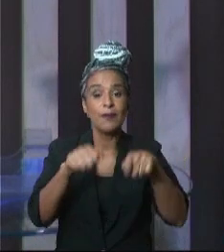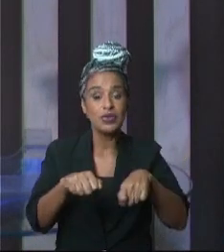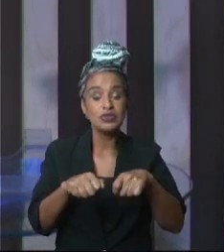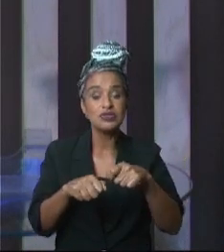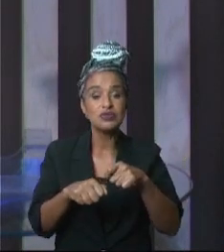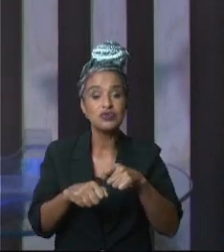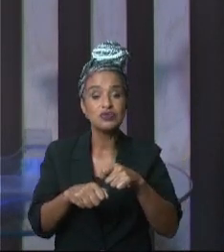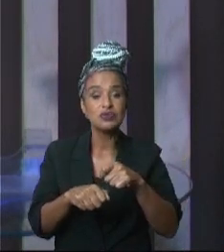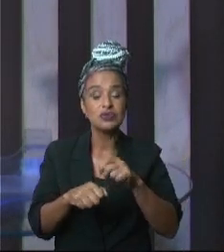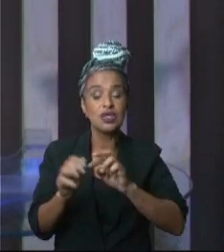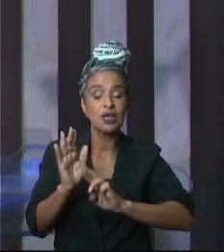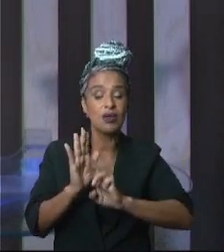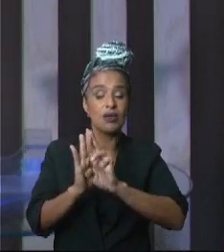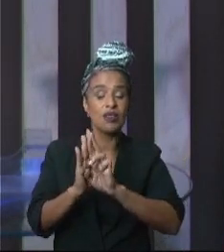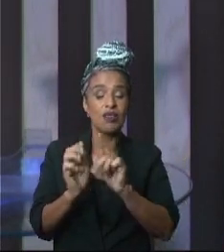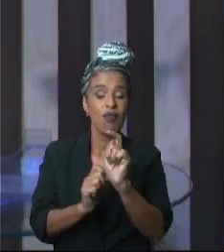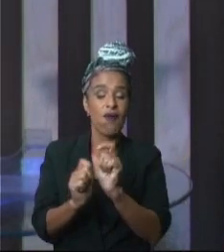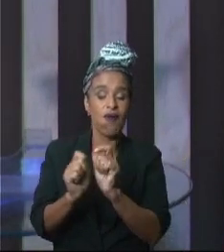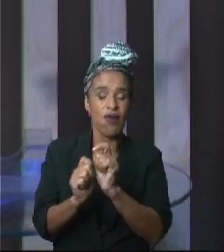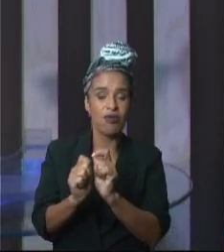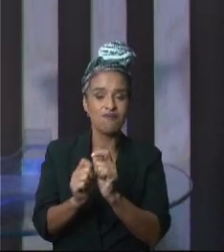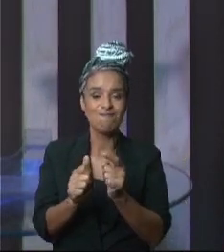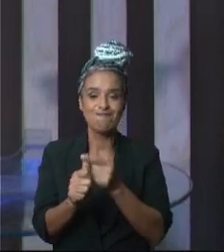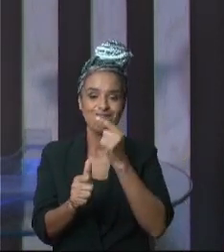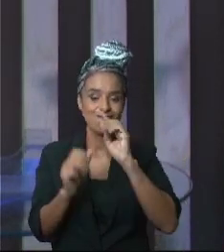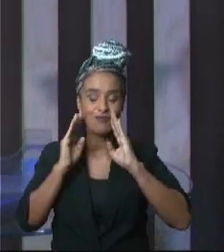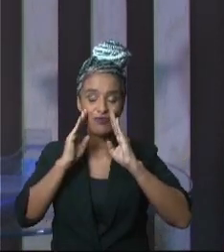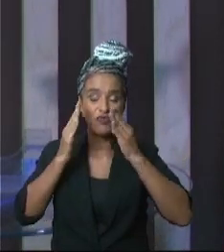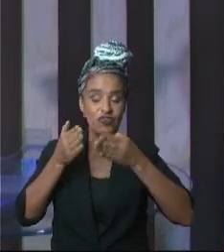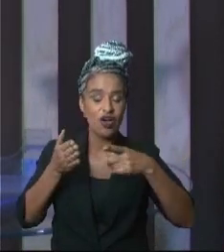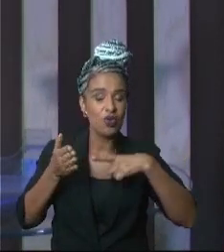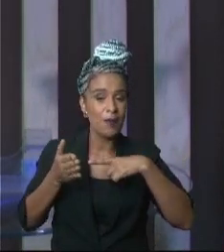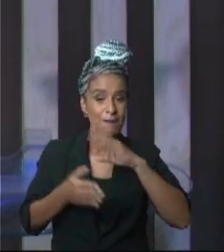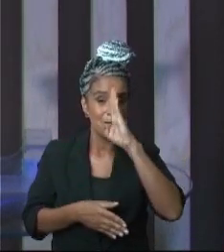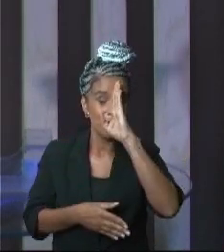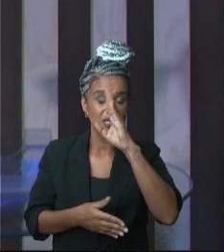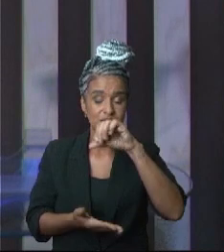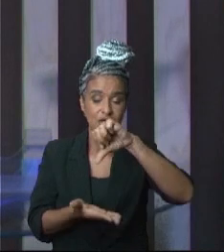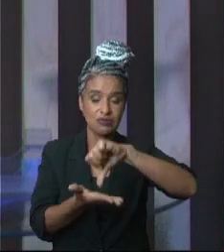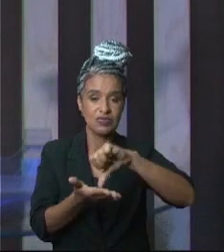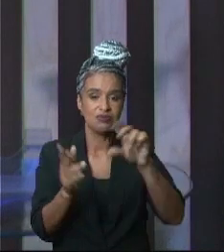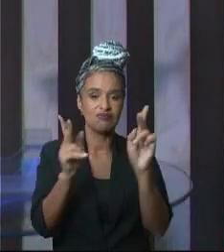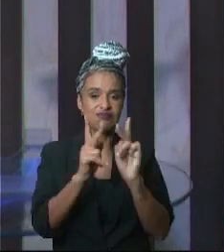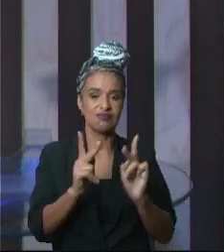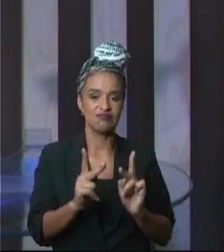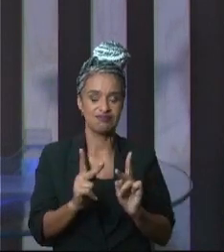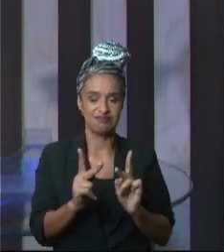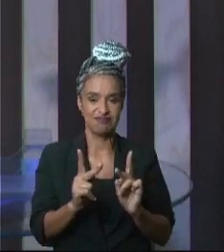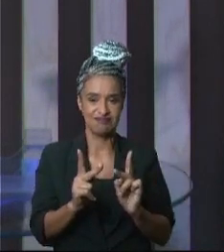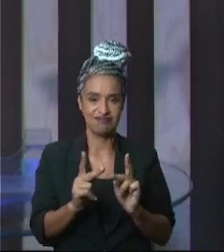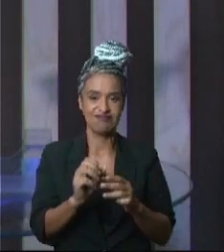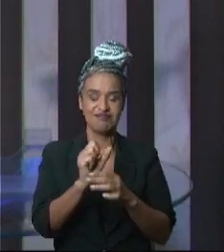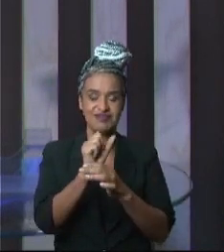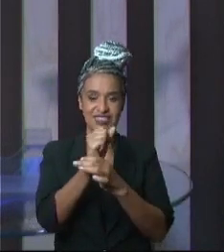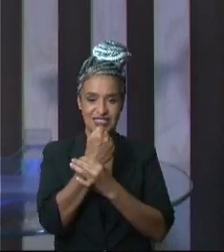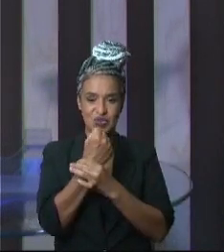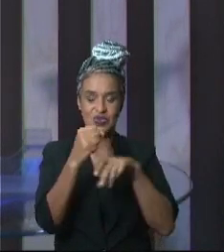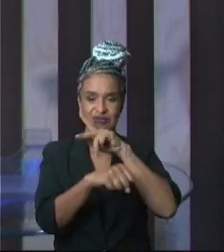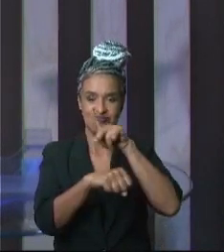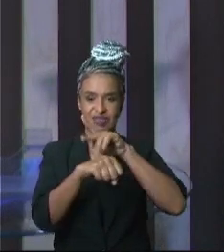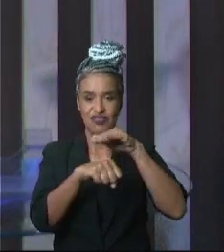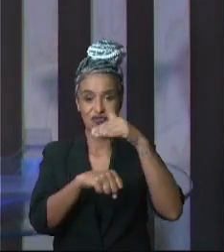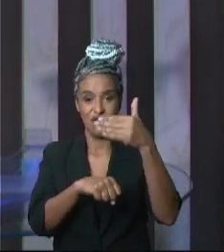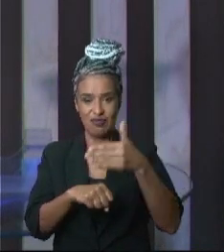possível negociar no principal órgão de deliberação sobre paz e segurança